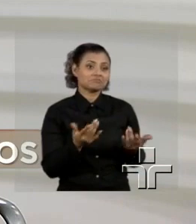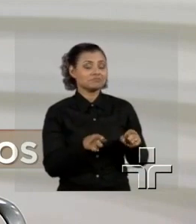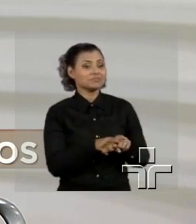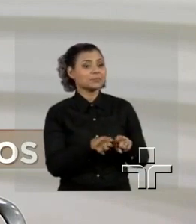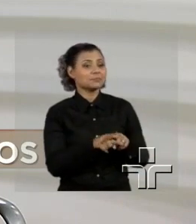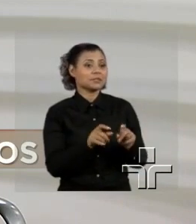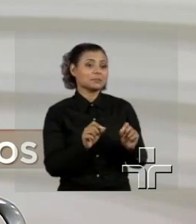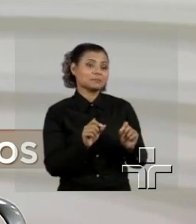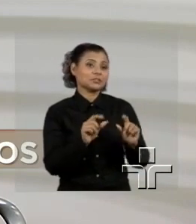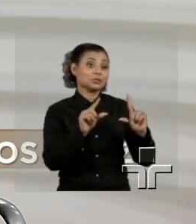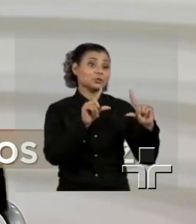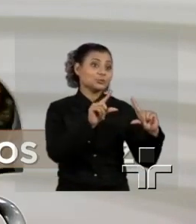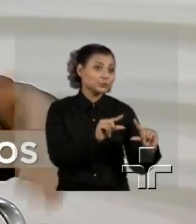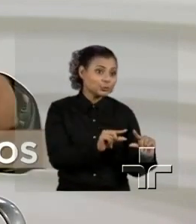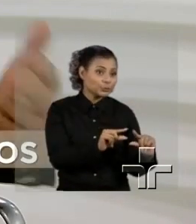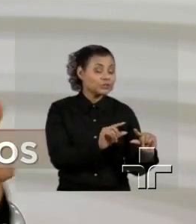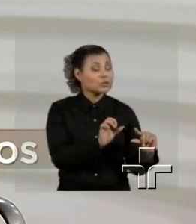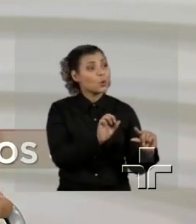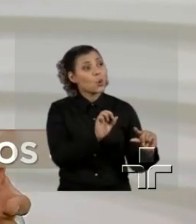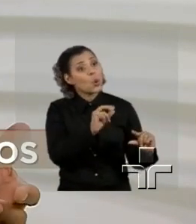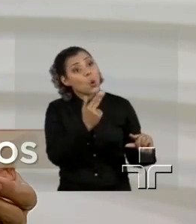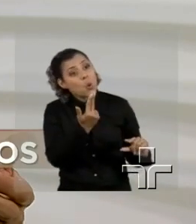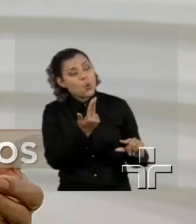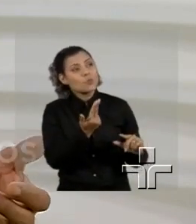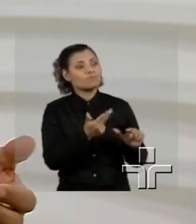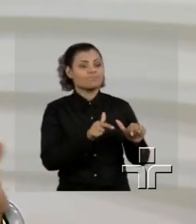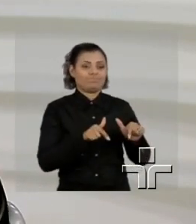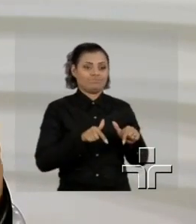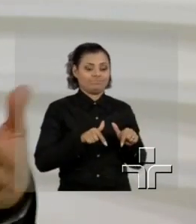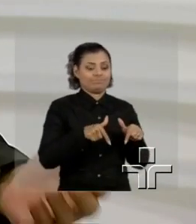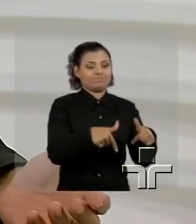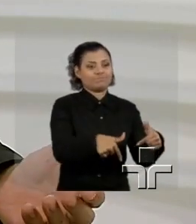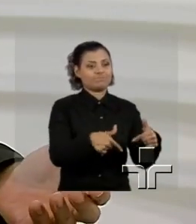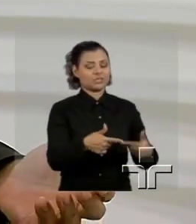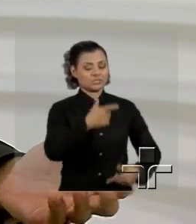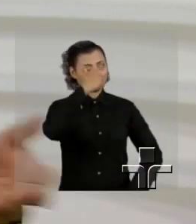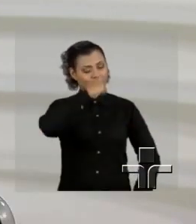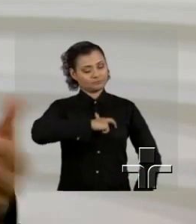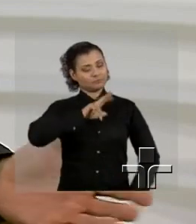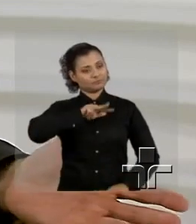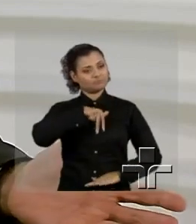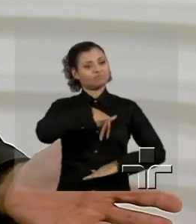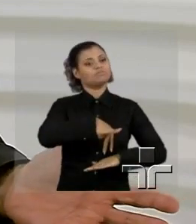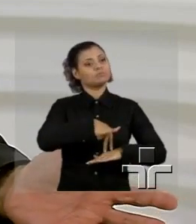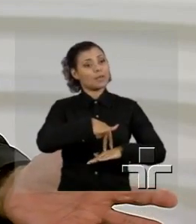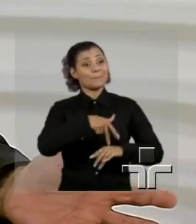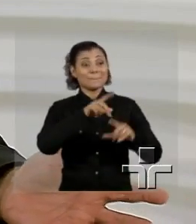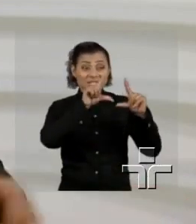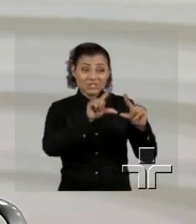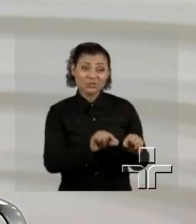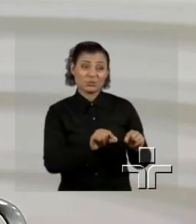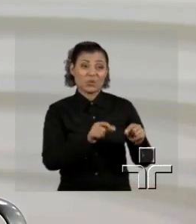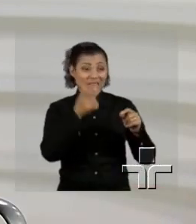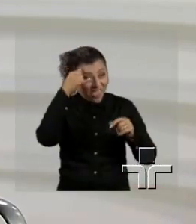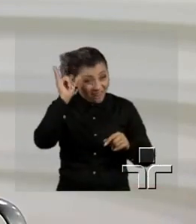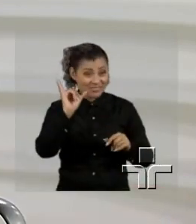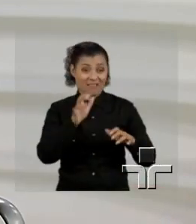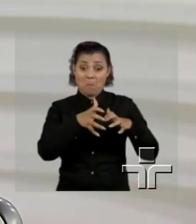Estamos de volta com o general Carlos Alberto dos Santos Cruz, ex-ministro-chefe da Secretaria de